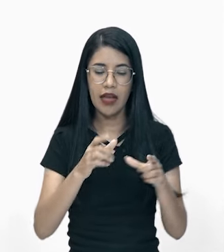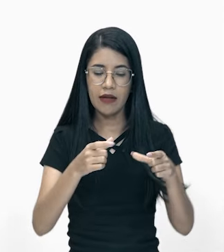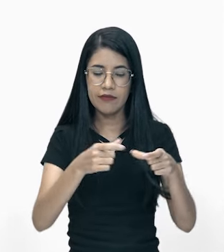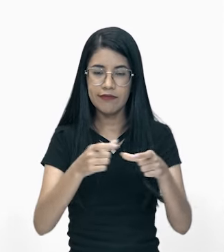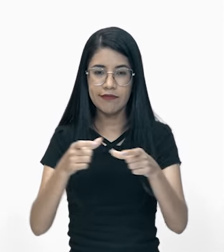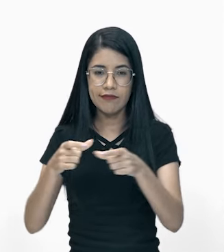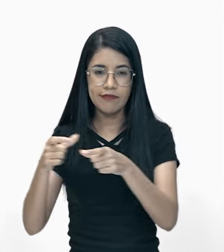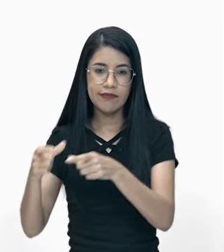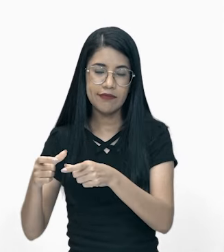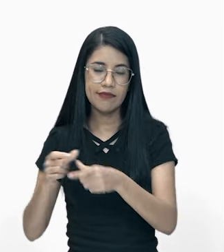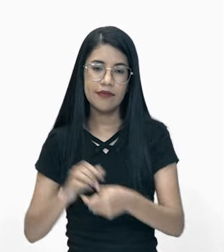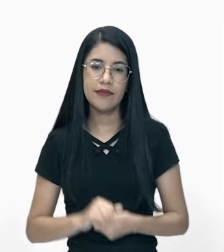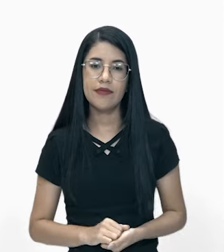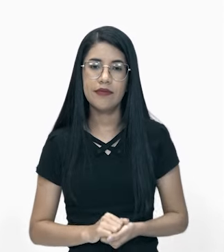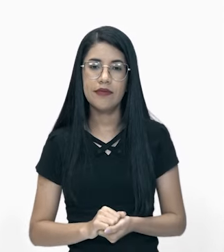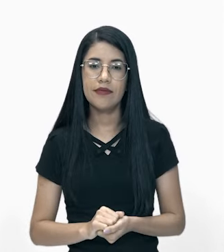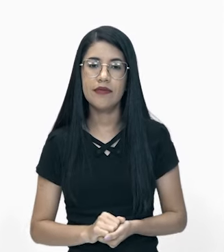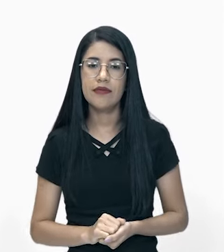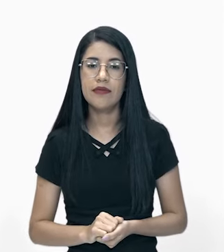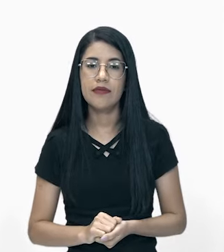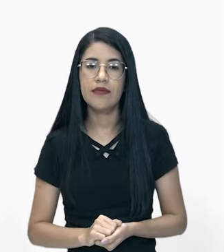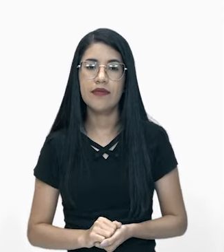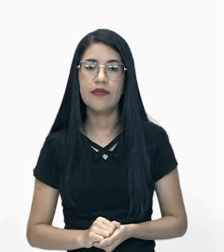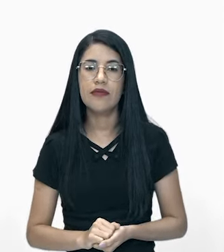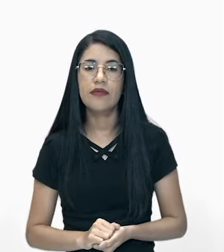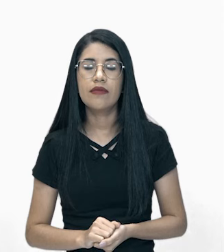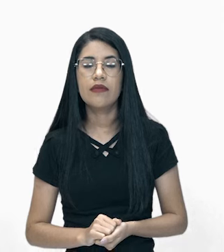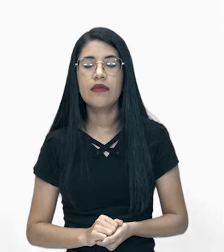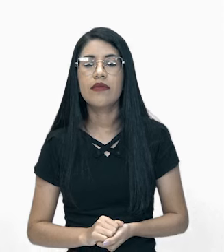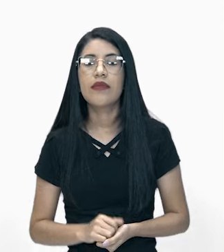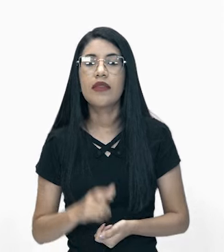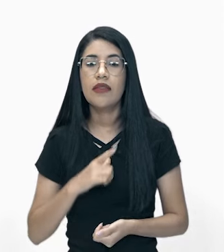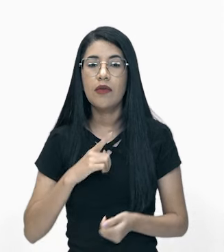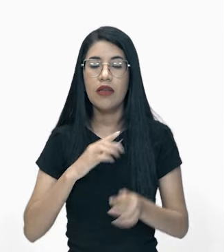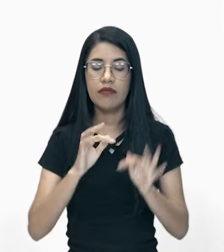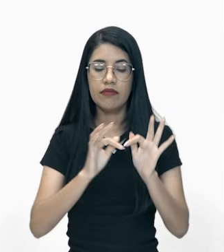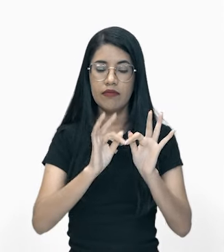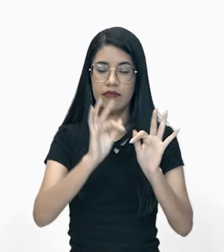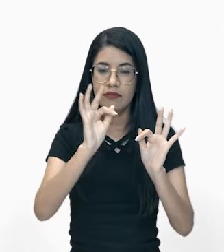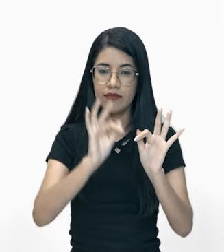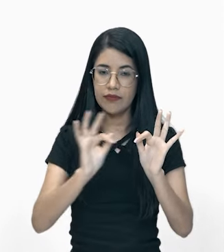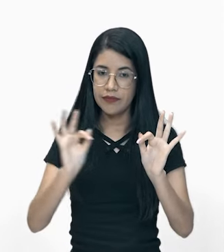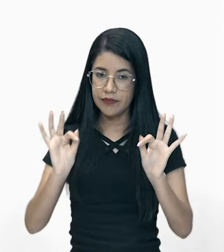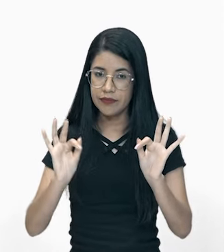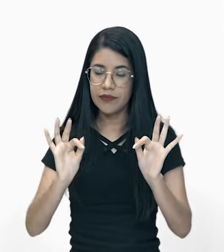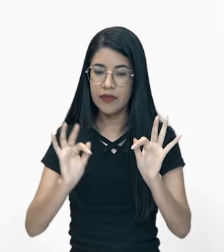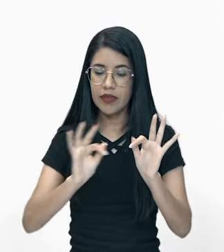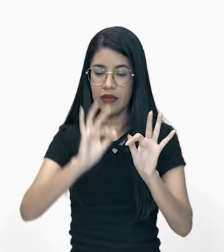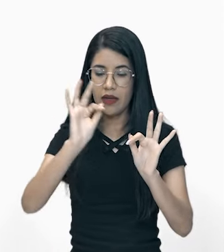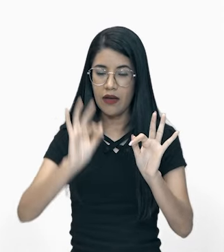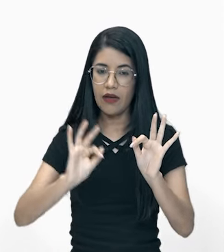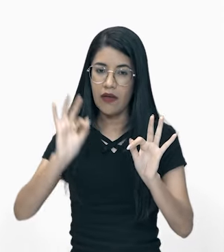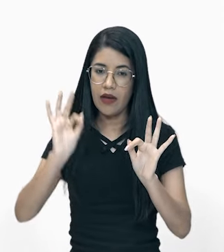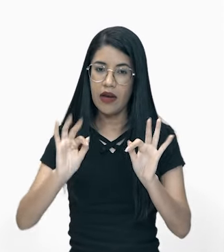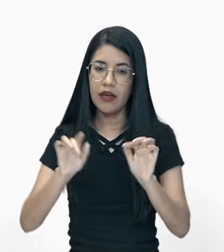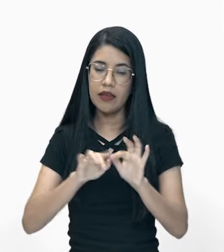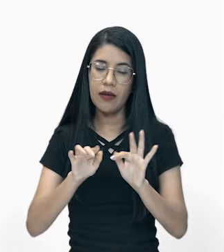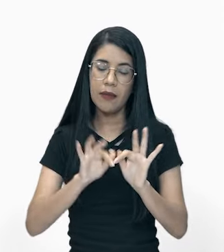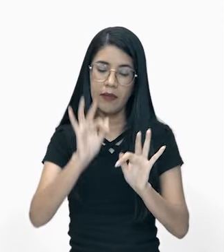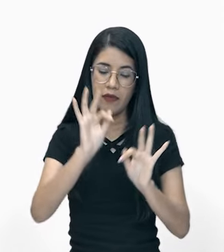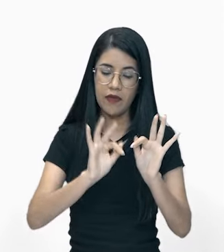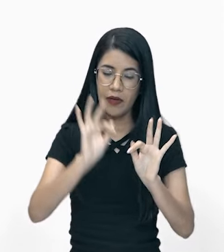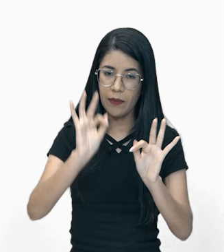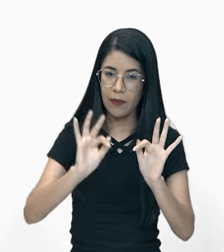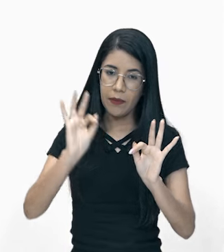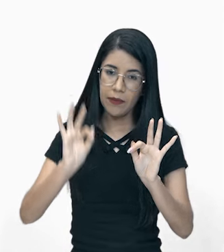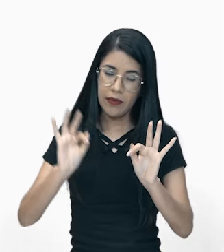tem aqui, ó, eu tenho aqui comprimento de onda e eu tenho a frequência baixa,